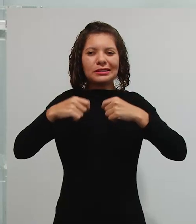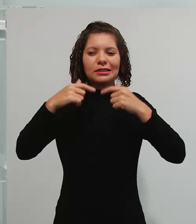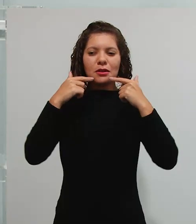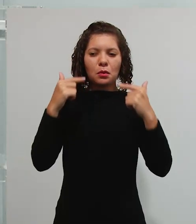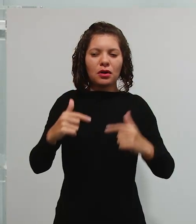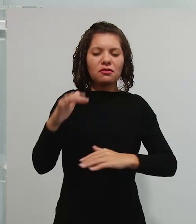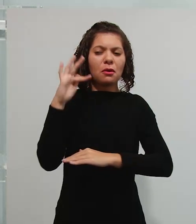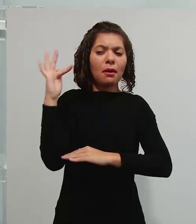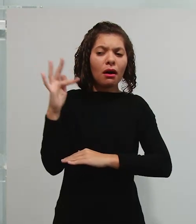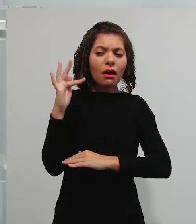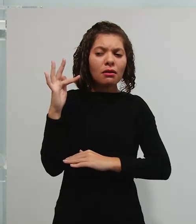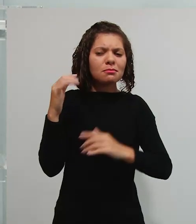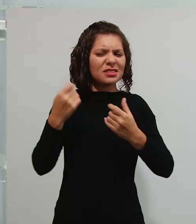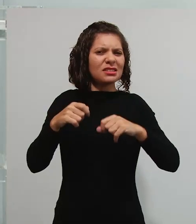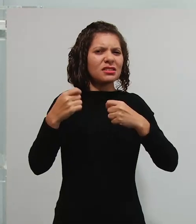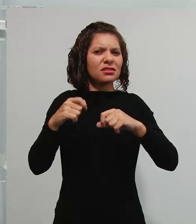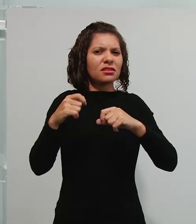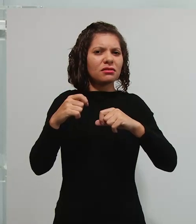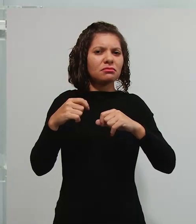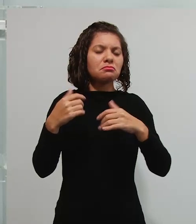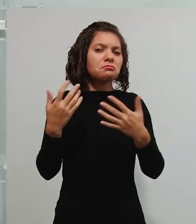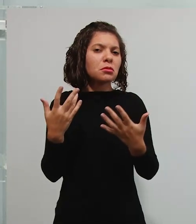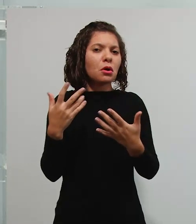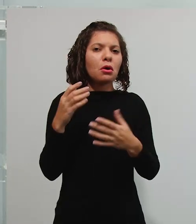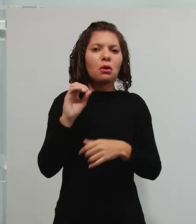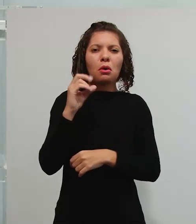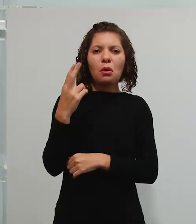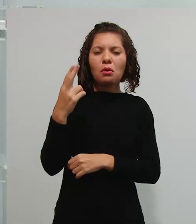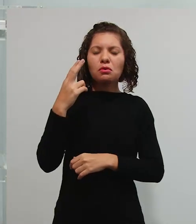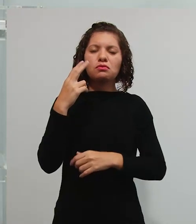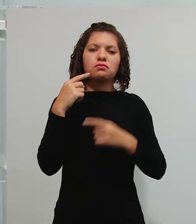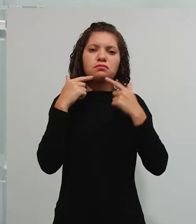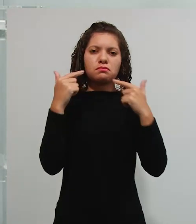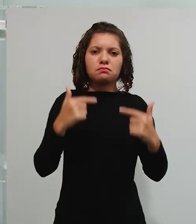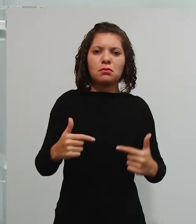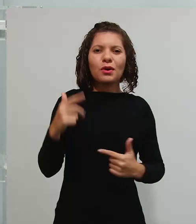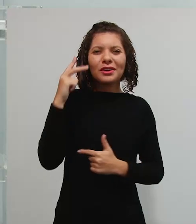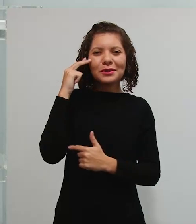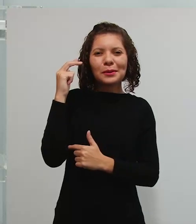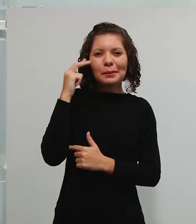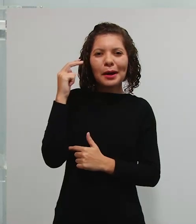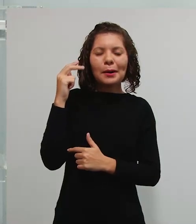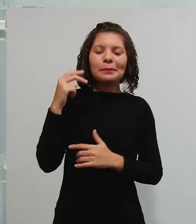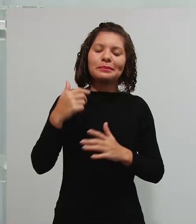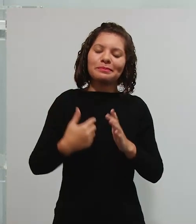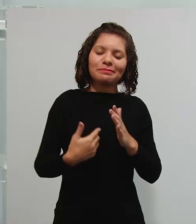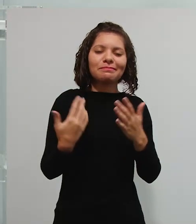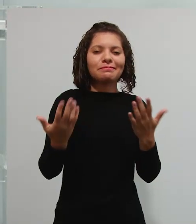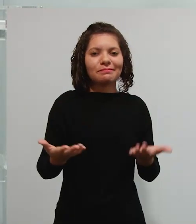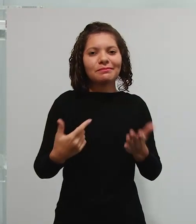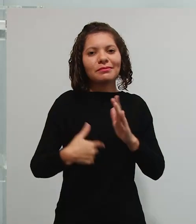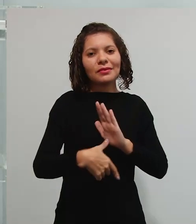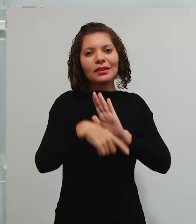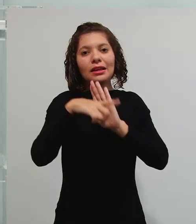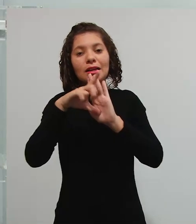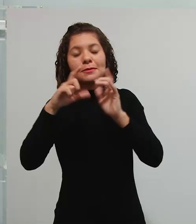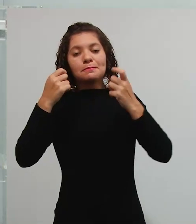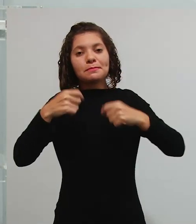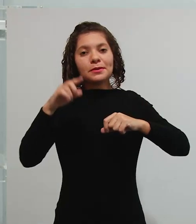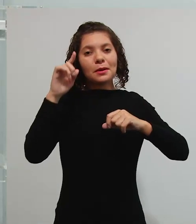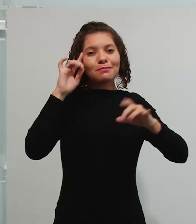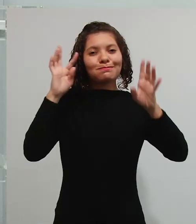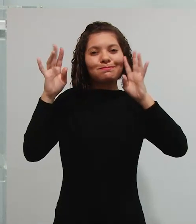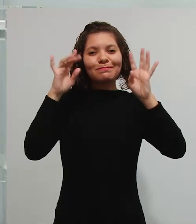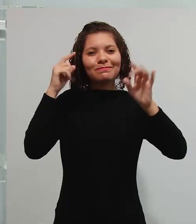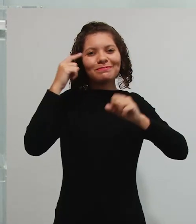mais formal ou uma linguagem menos formal. Então, tudo isso vai fornecendo subsídios para eu saber como